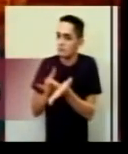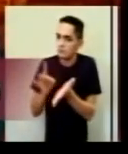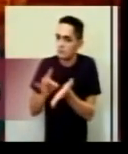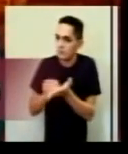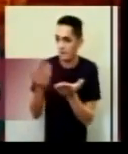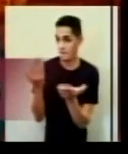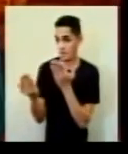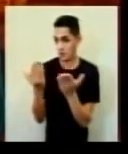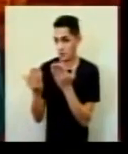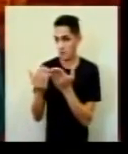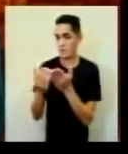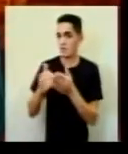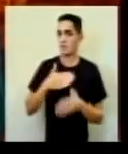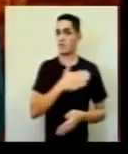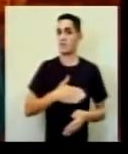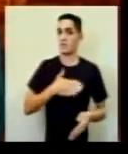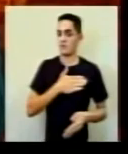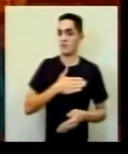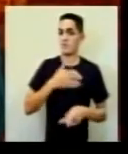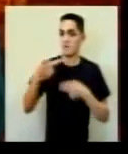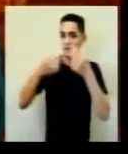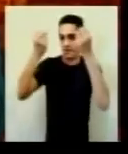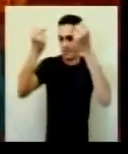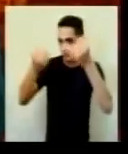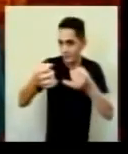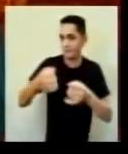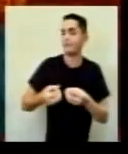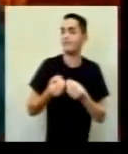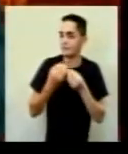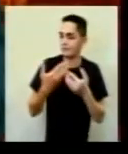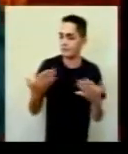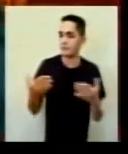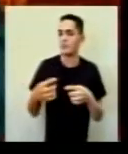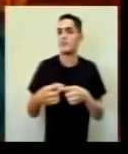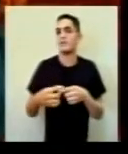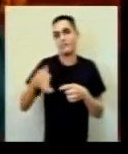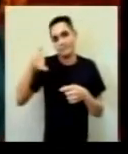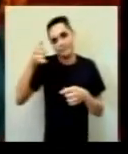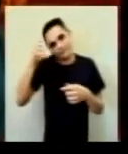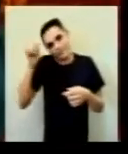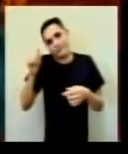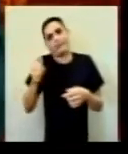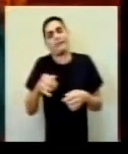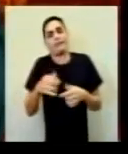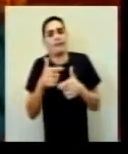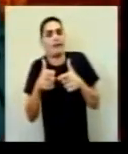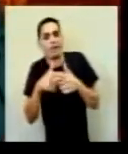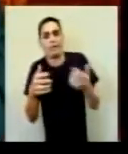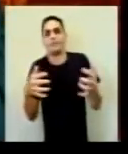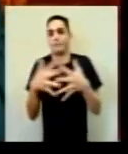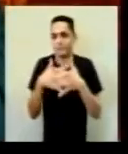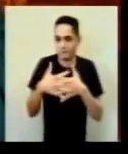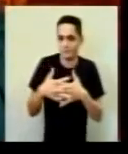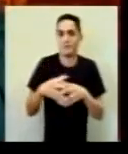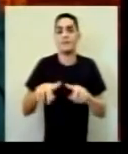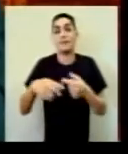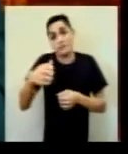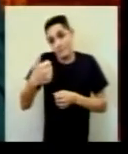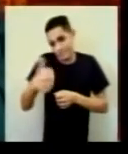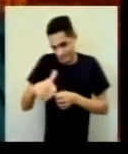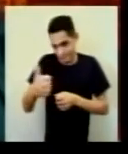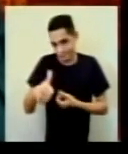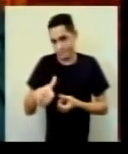melhor? Olha, na realidade, são comparações que eu gostaria de dividir muito bem